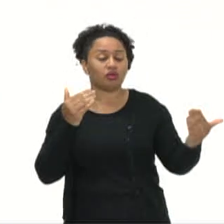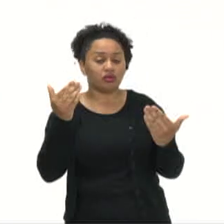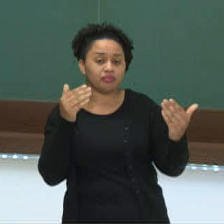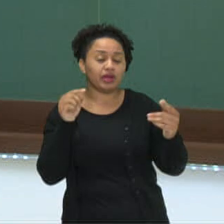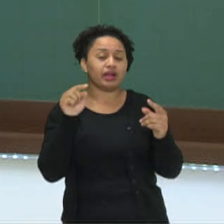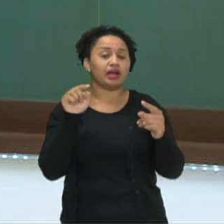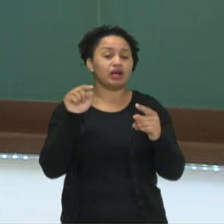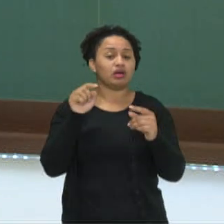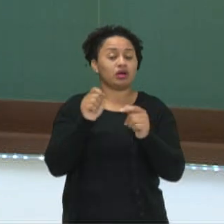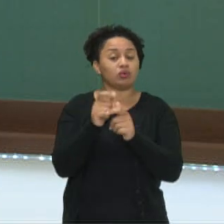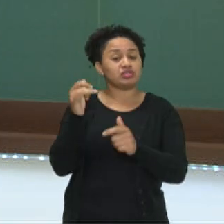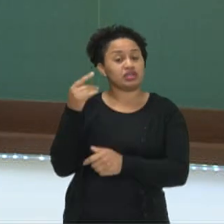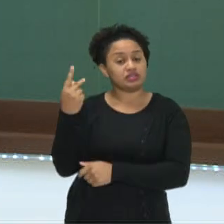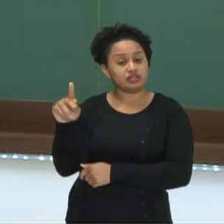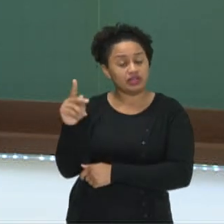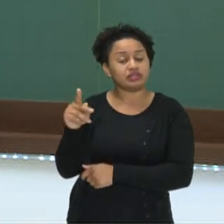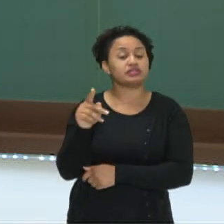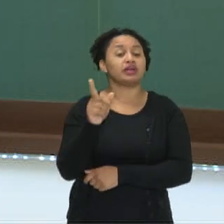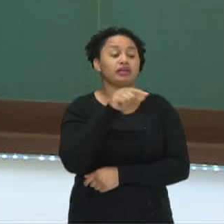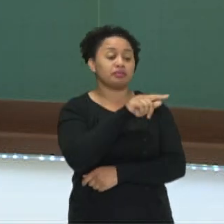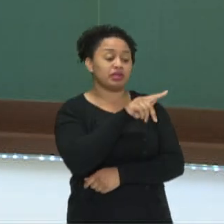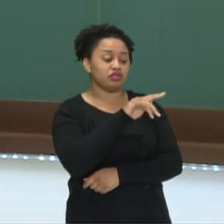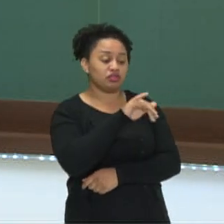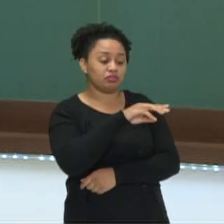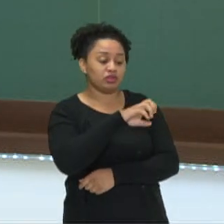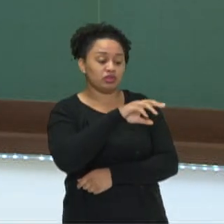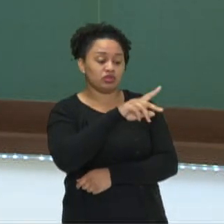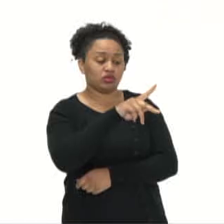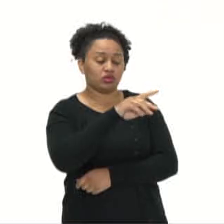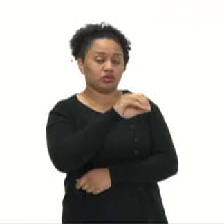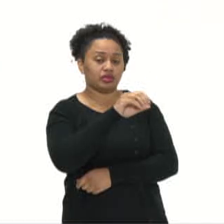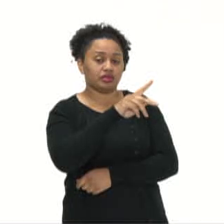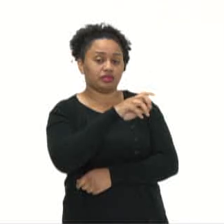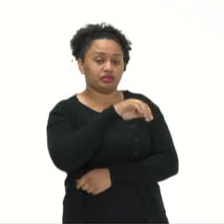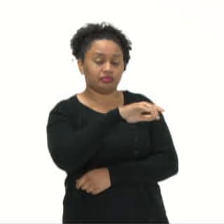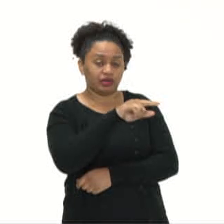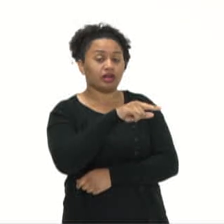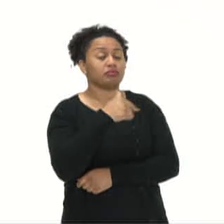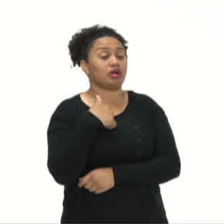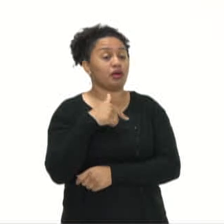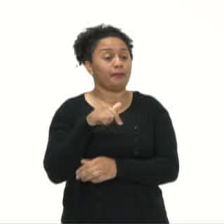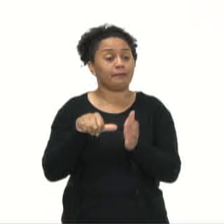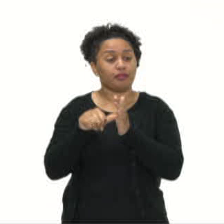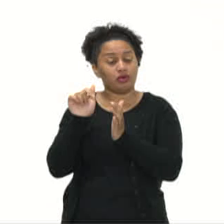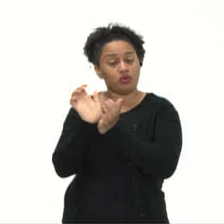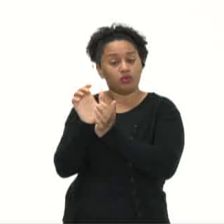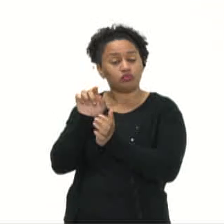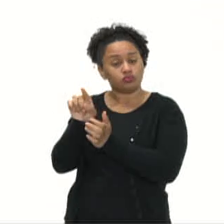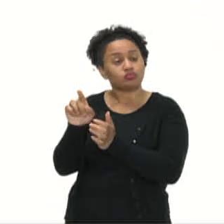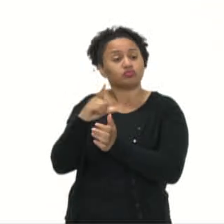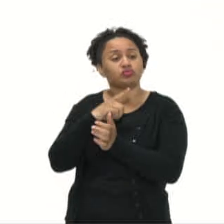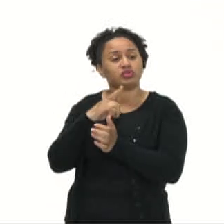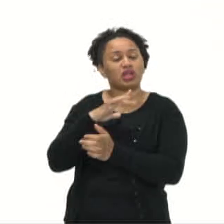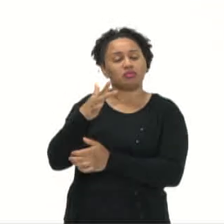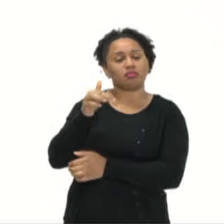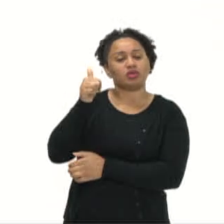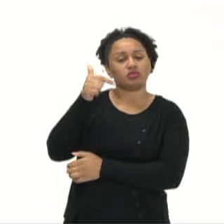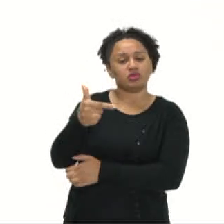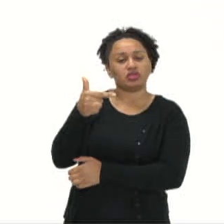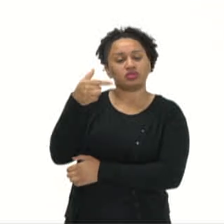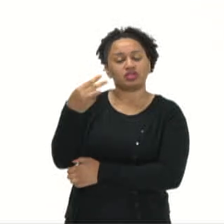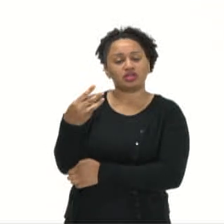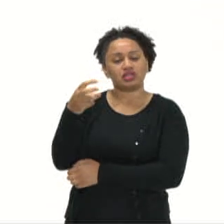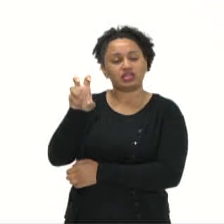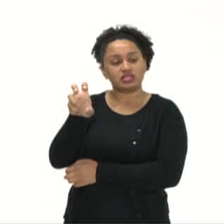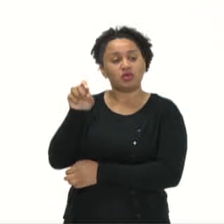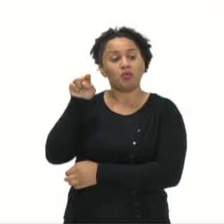angiospermas e gimnospermas, poderemos notar que o primeiro grupo de plantas conta com cerca de 235